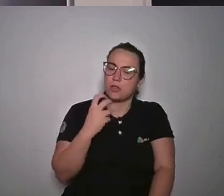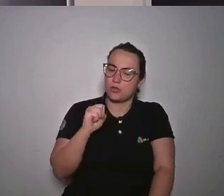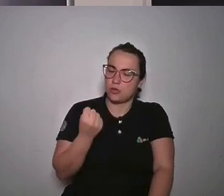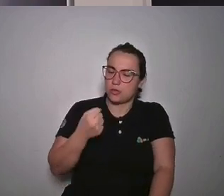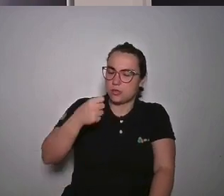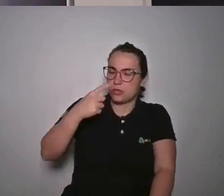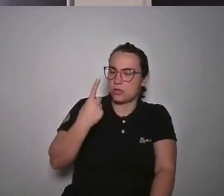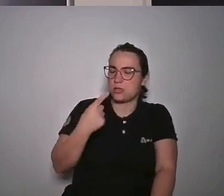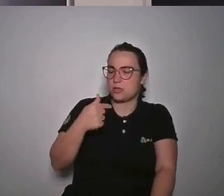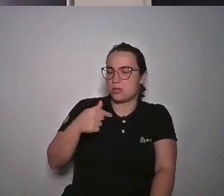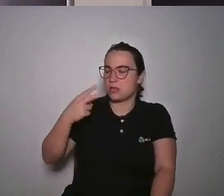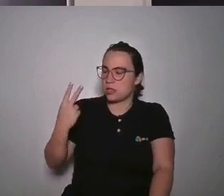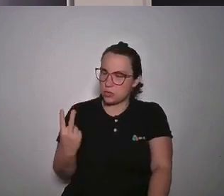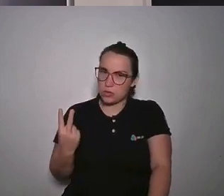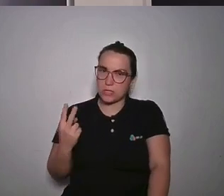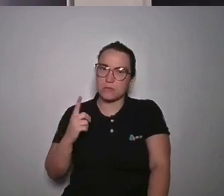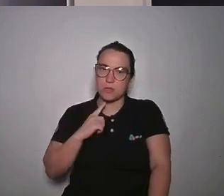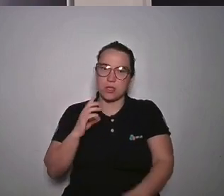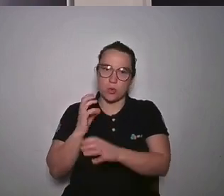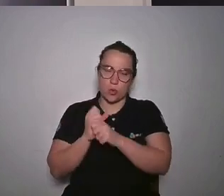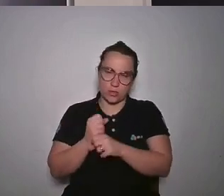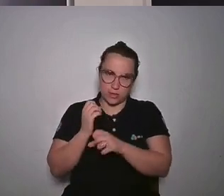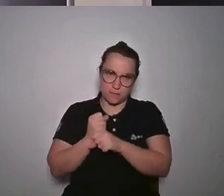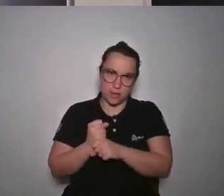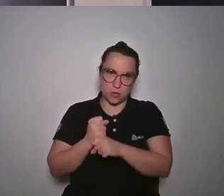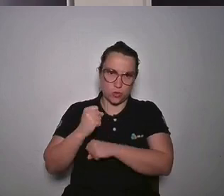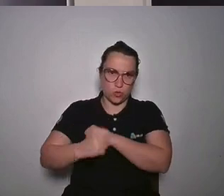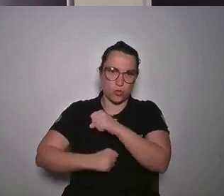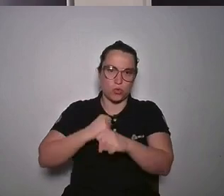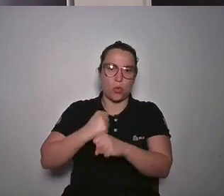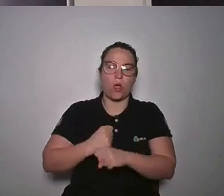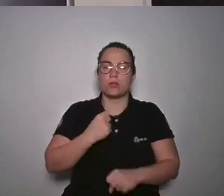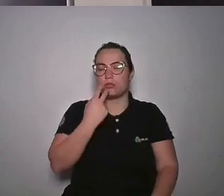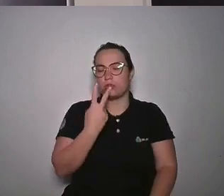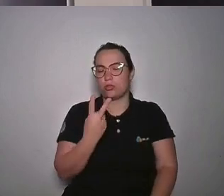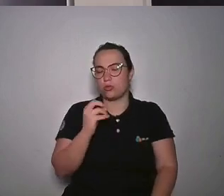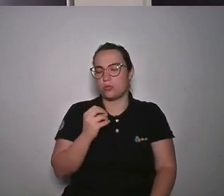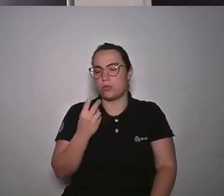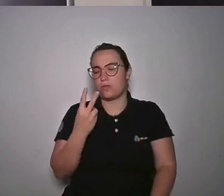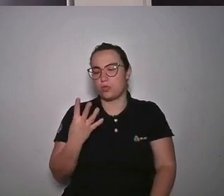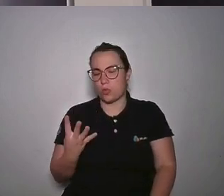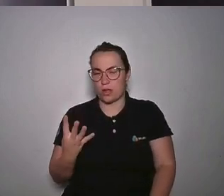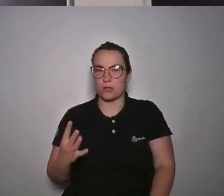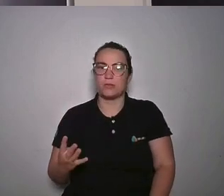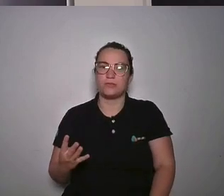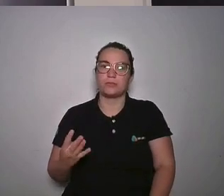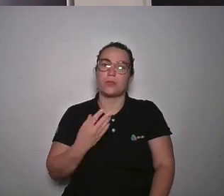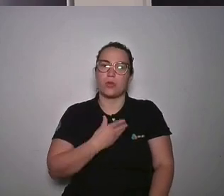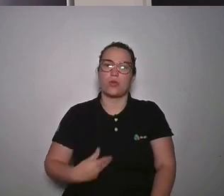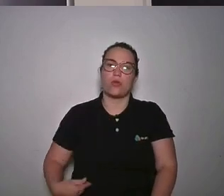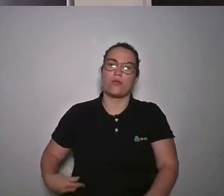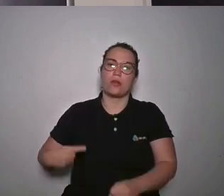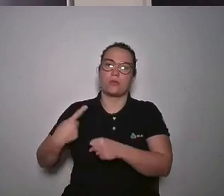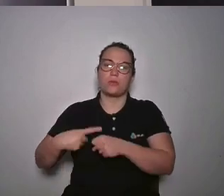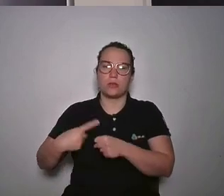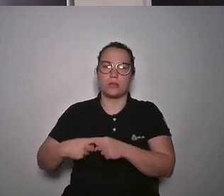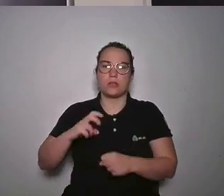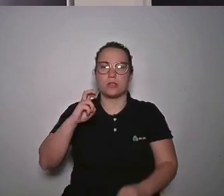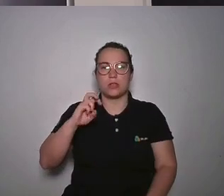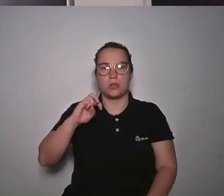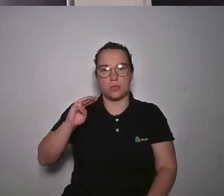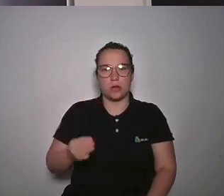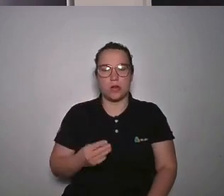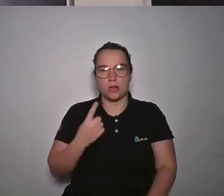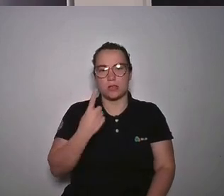7.128.172 para gerir o orçamento deles no ano de 2024. O Governo Municipal,